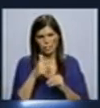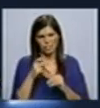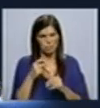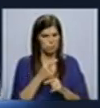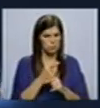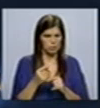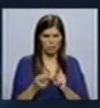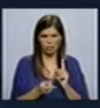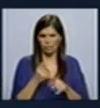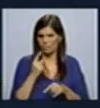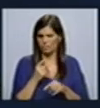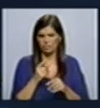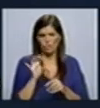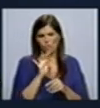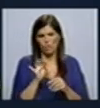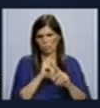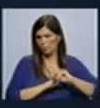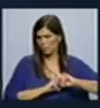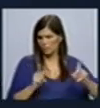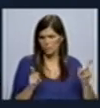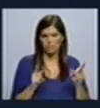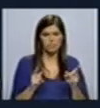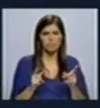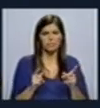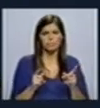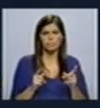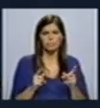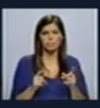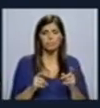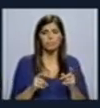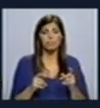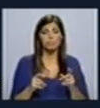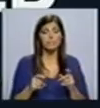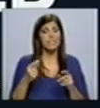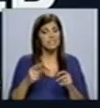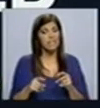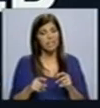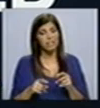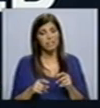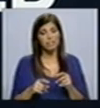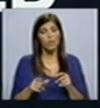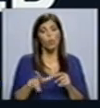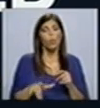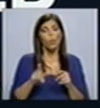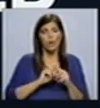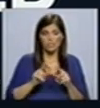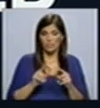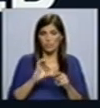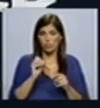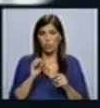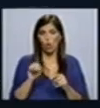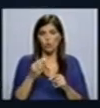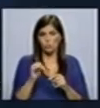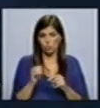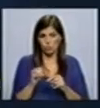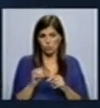são morfologicamente diferentes e até habitam zonas muito diferentes do cosmos. Os asteroides são